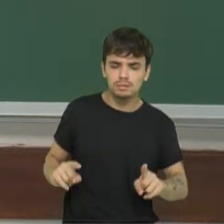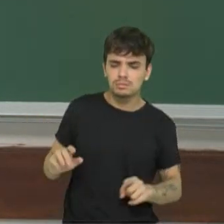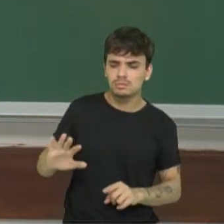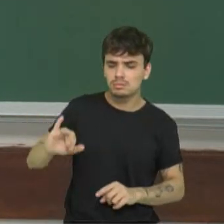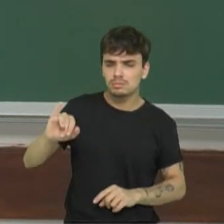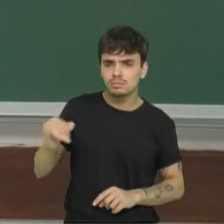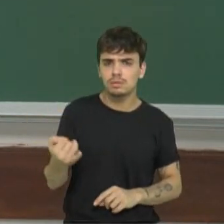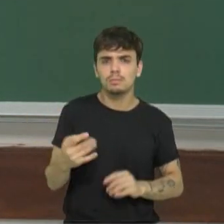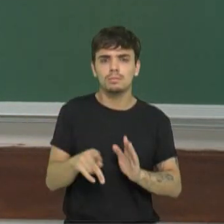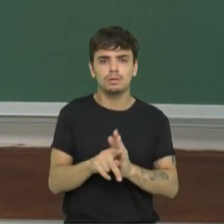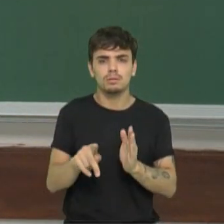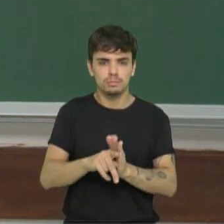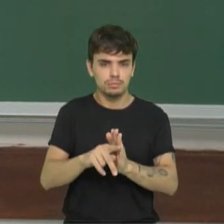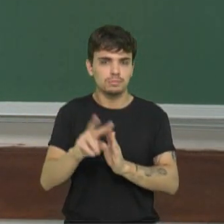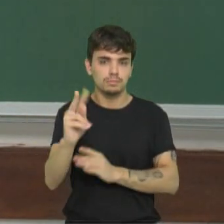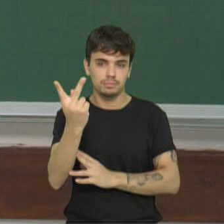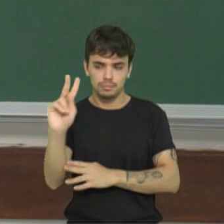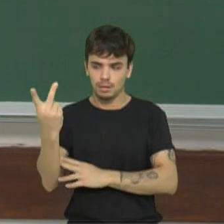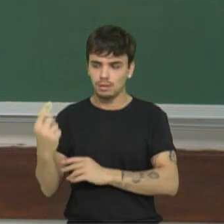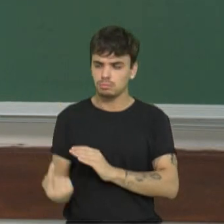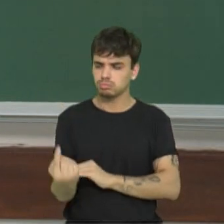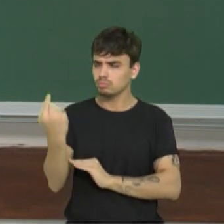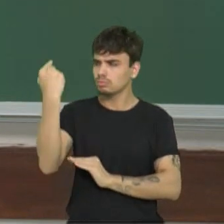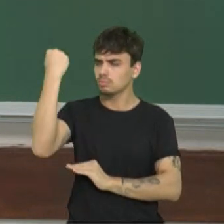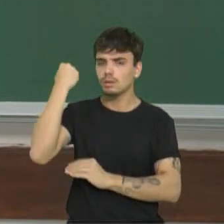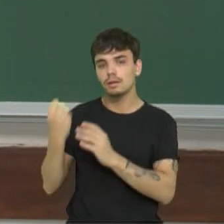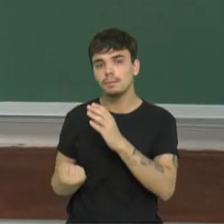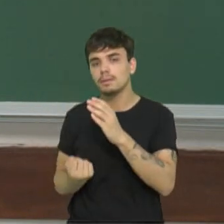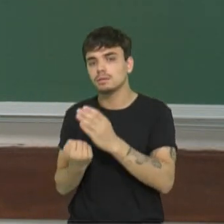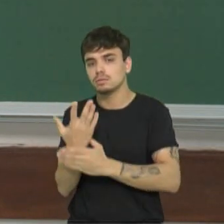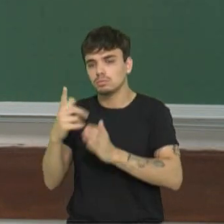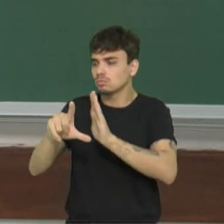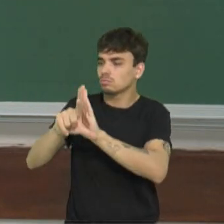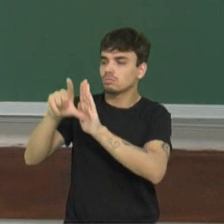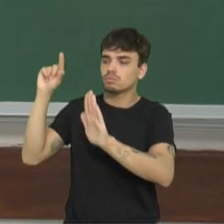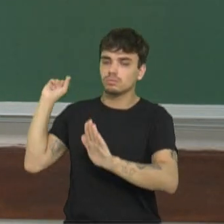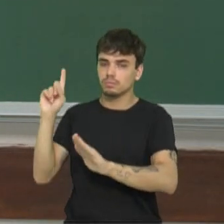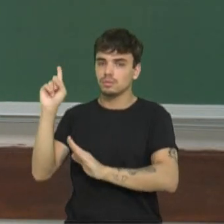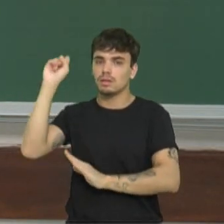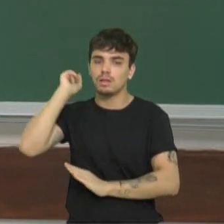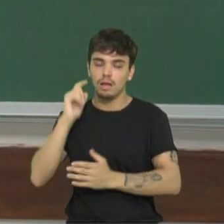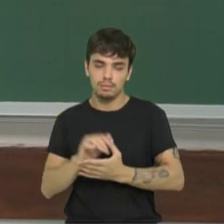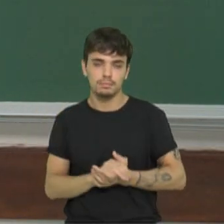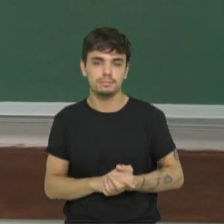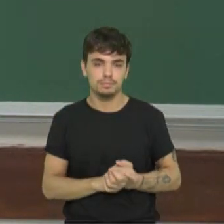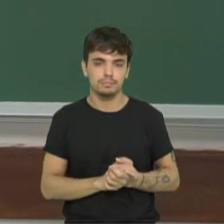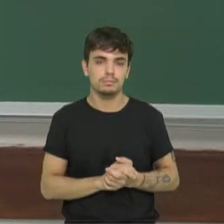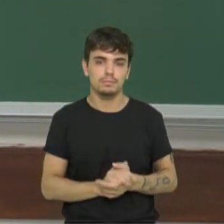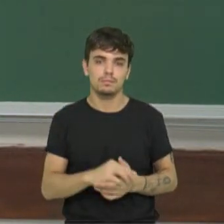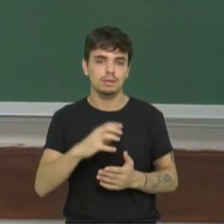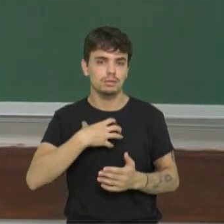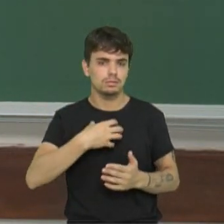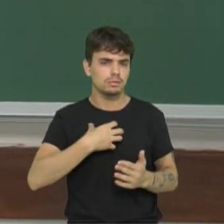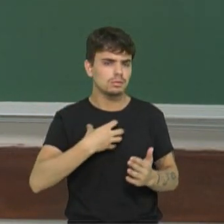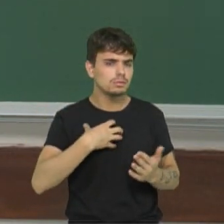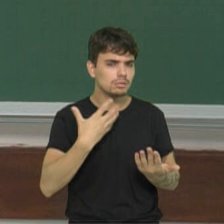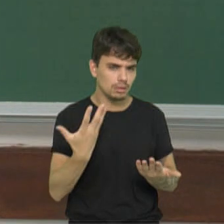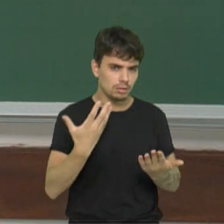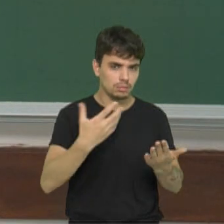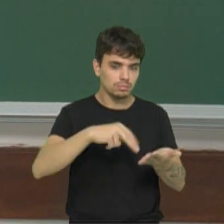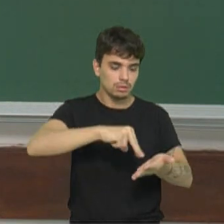hip hop, ele já vem de antes, né? A origem dele é bem mais antiga. Então, lá atrás, os estilos de dança que